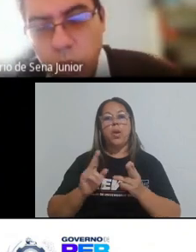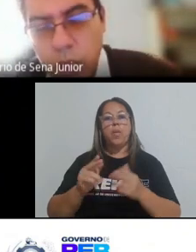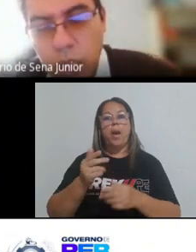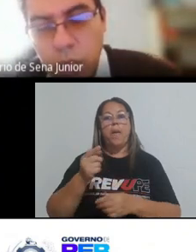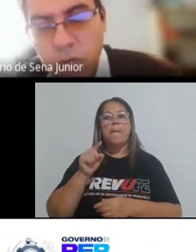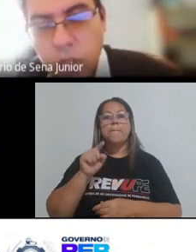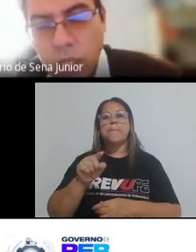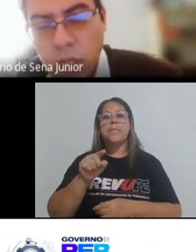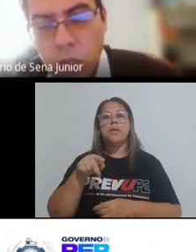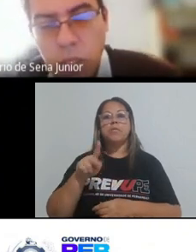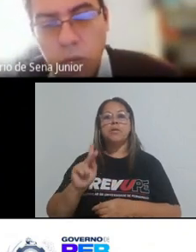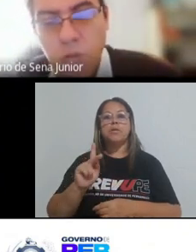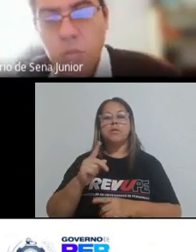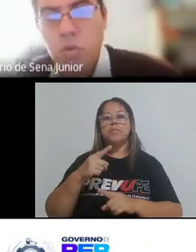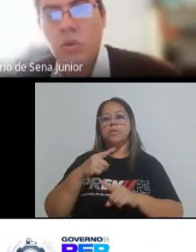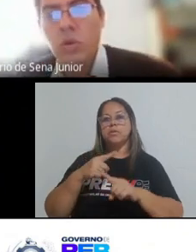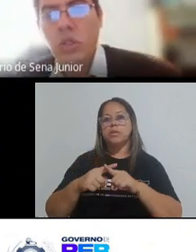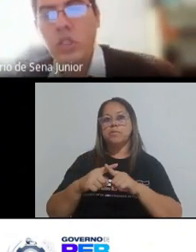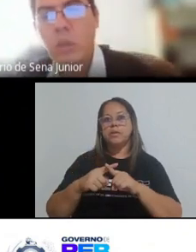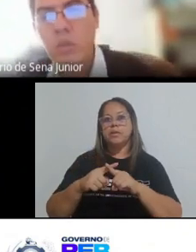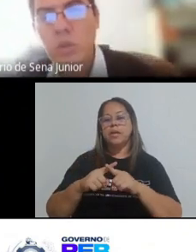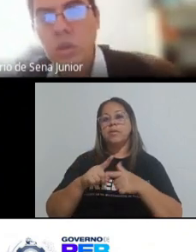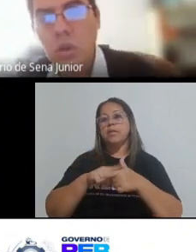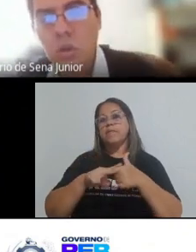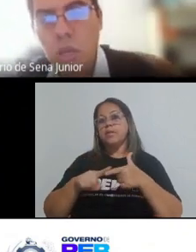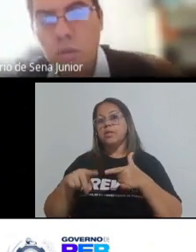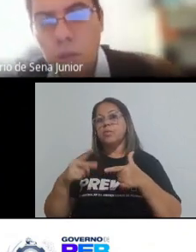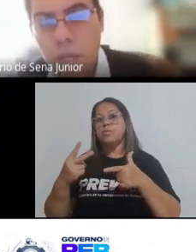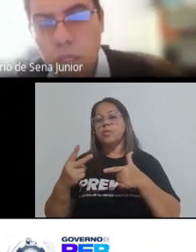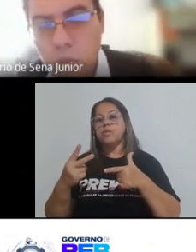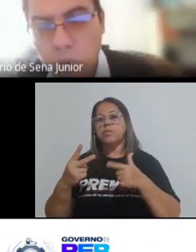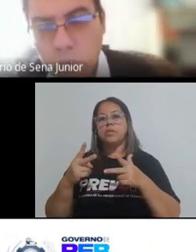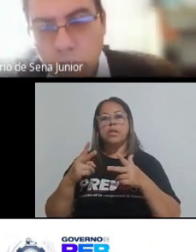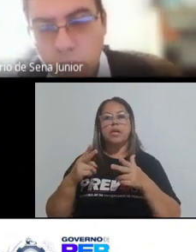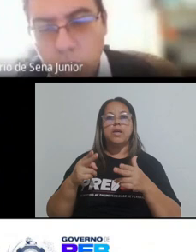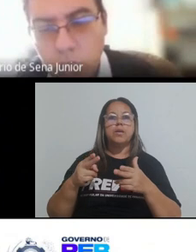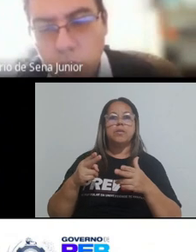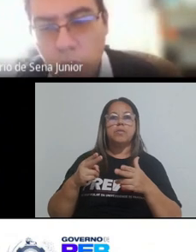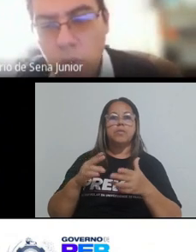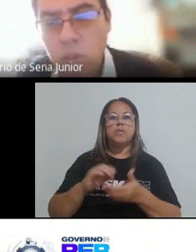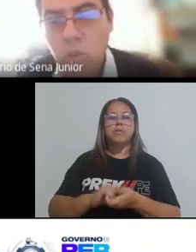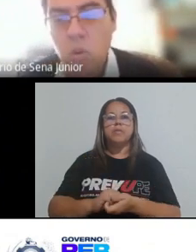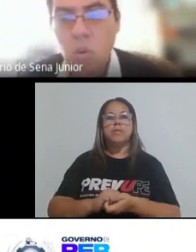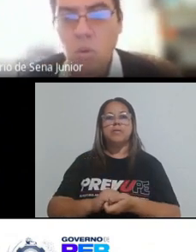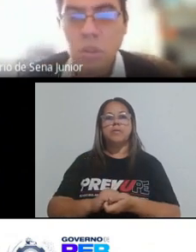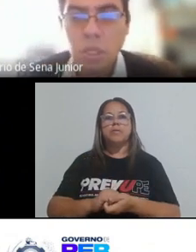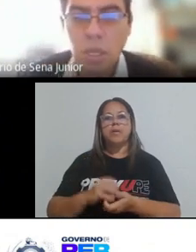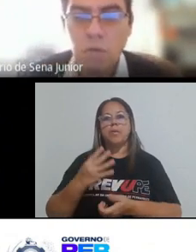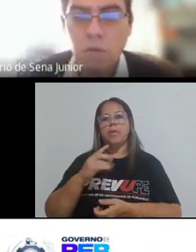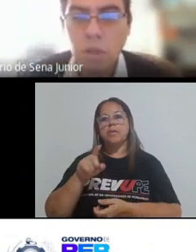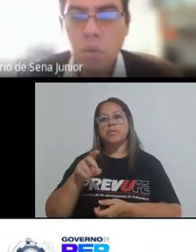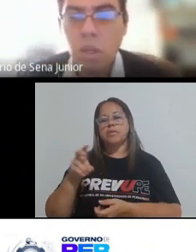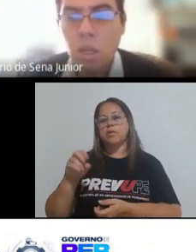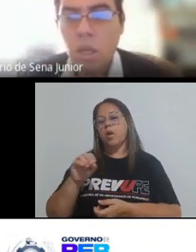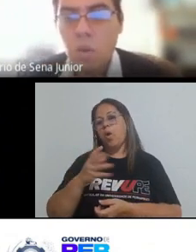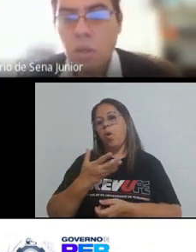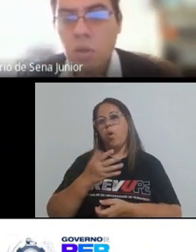multiplicada pela velocidade ao quadrado e por dois temos equivalente a 450 joules ou 0